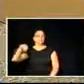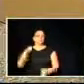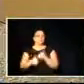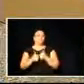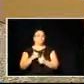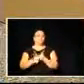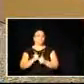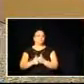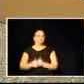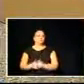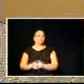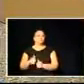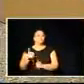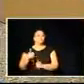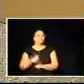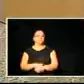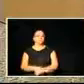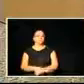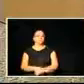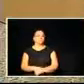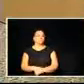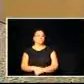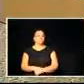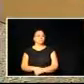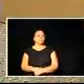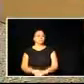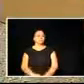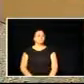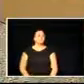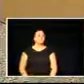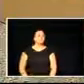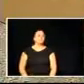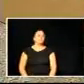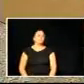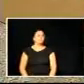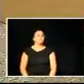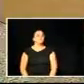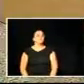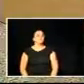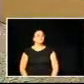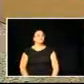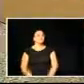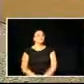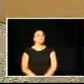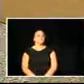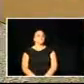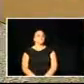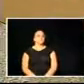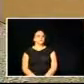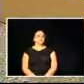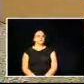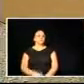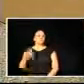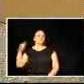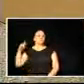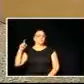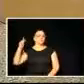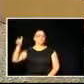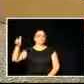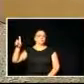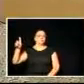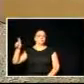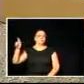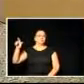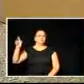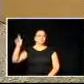Sim. Sim. Vereador Luizinho. Sim. Vereadora Maria da Graça. Ausente. Vereadora